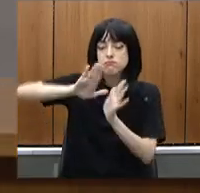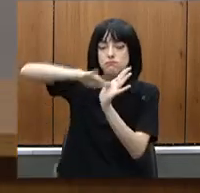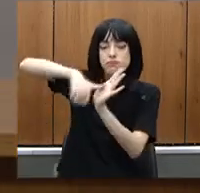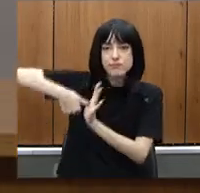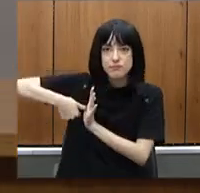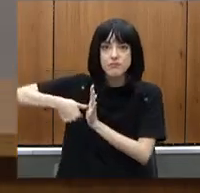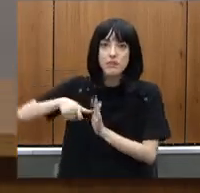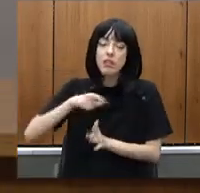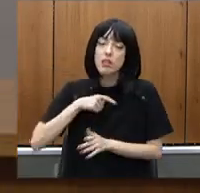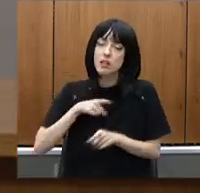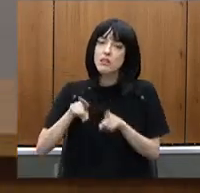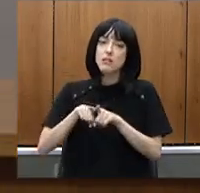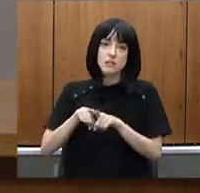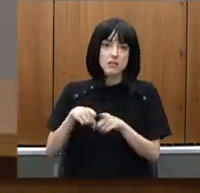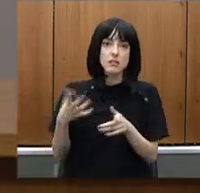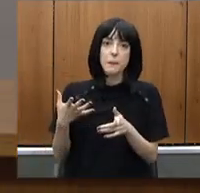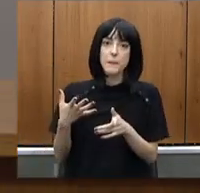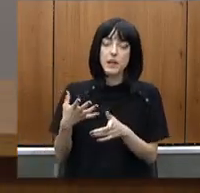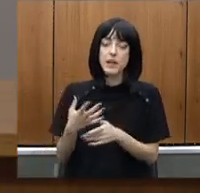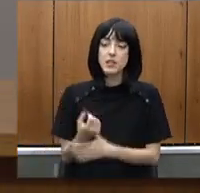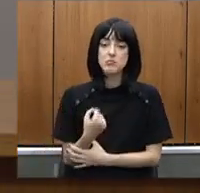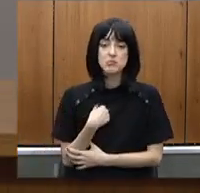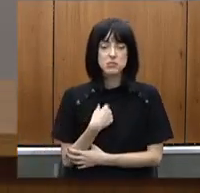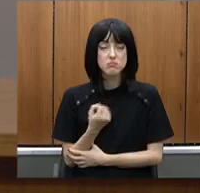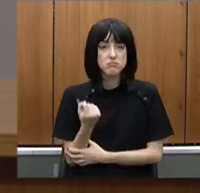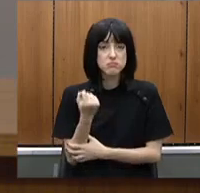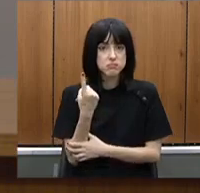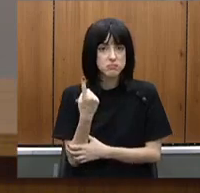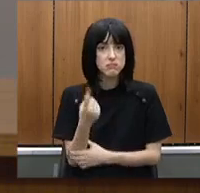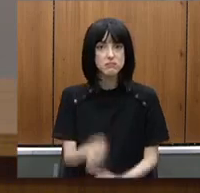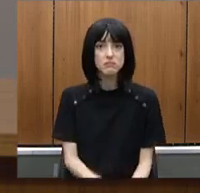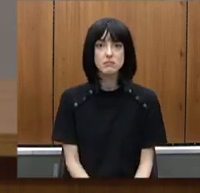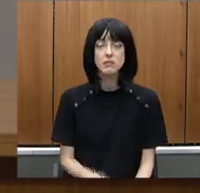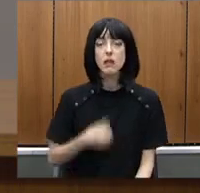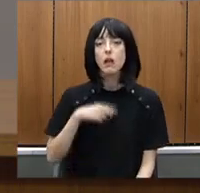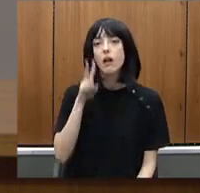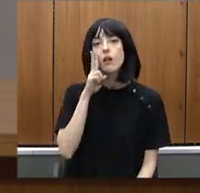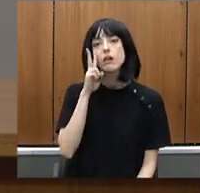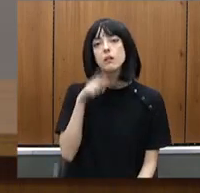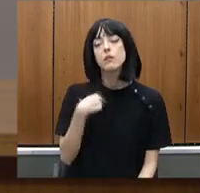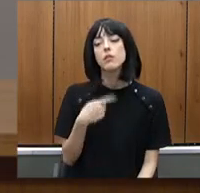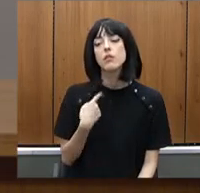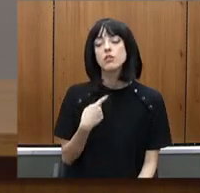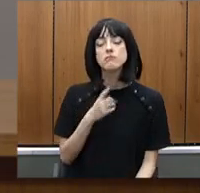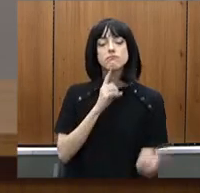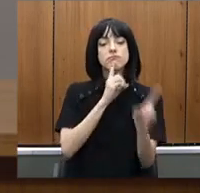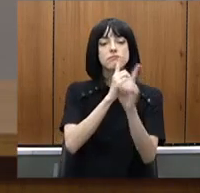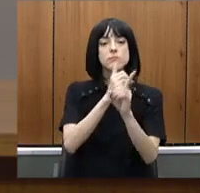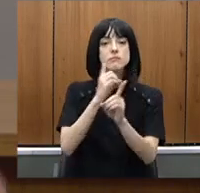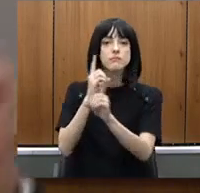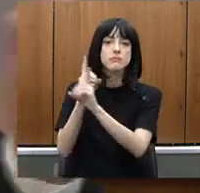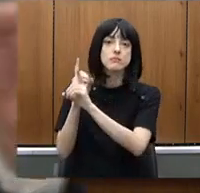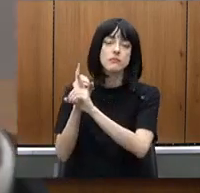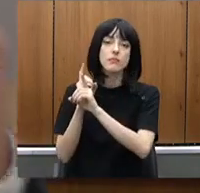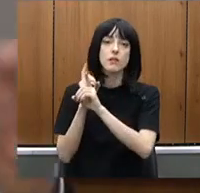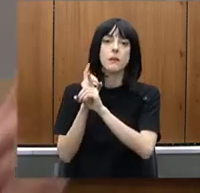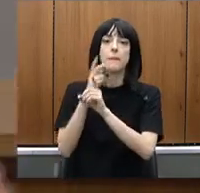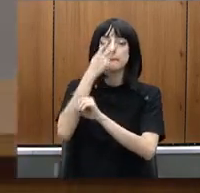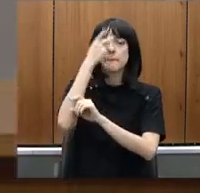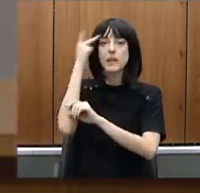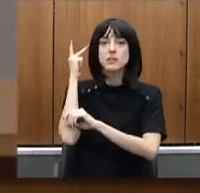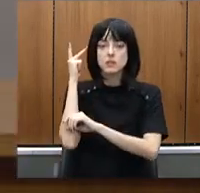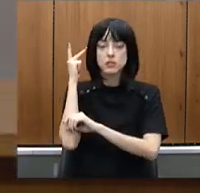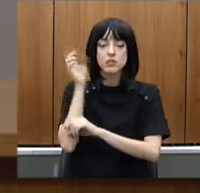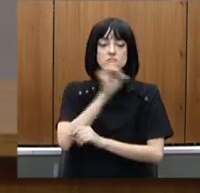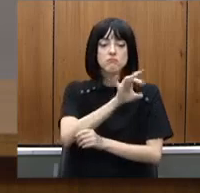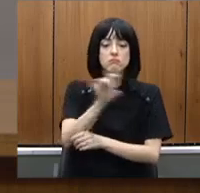assim impressionante eu me lembro quando nós fizemos Encontros com todas as regiões Integradas de Segurança Pública fui em cada uma